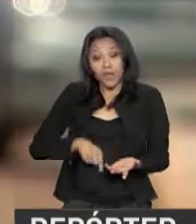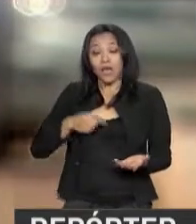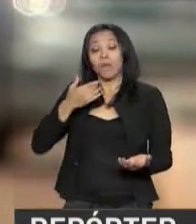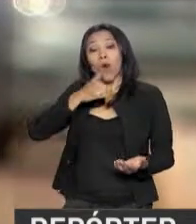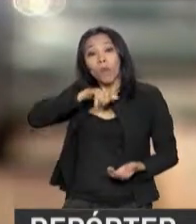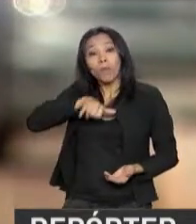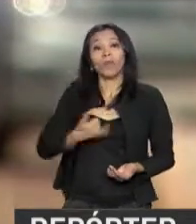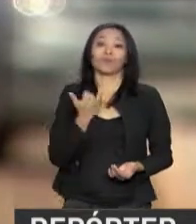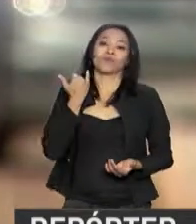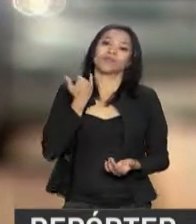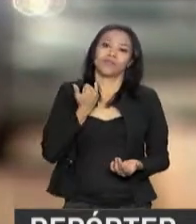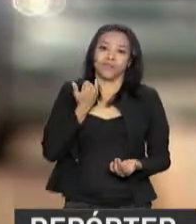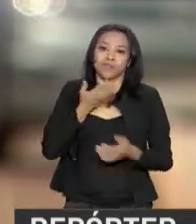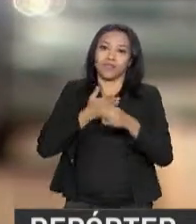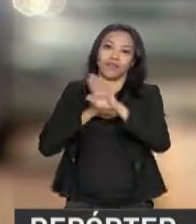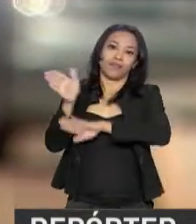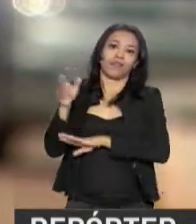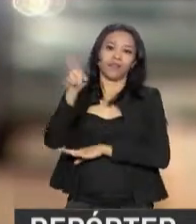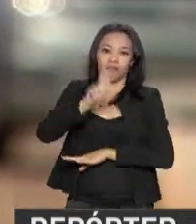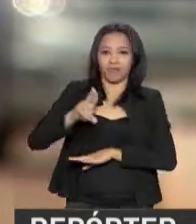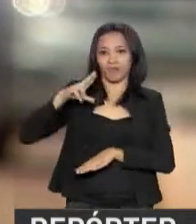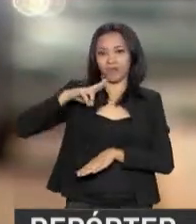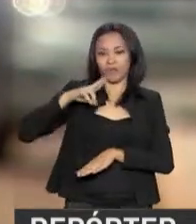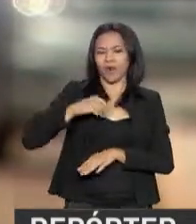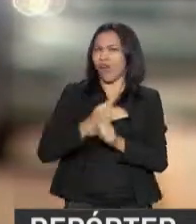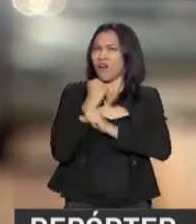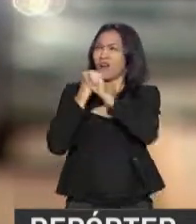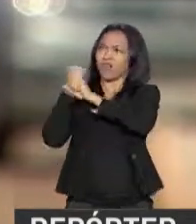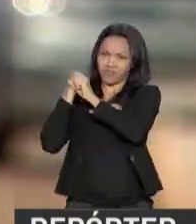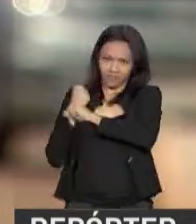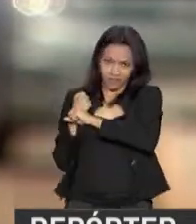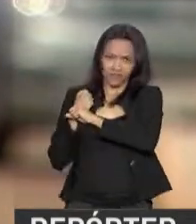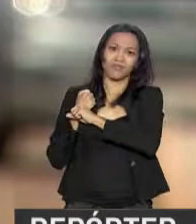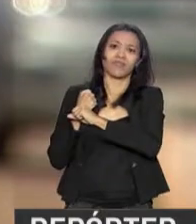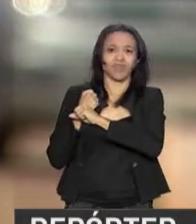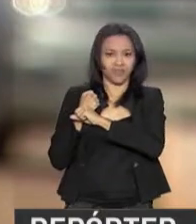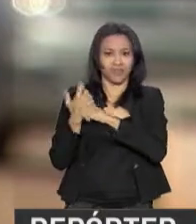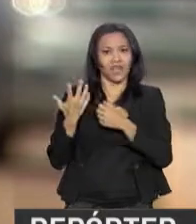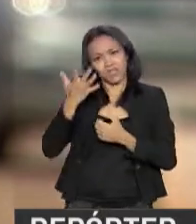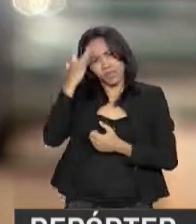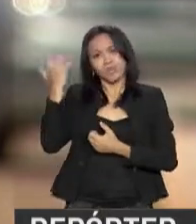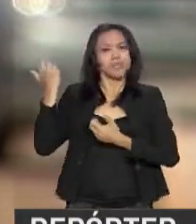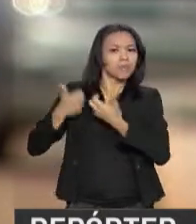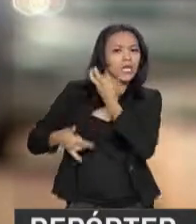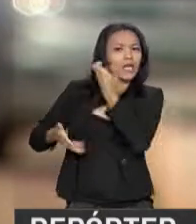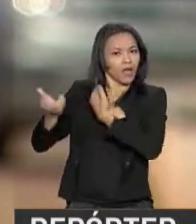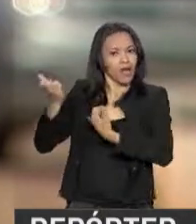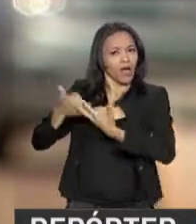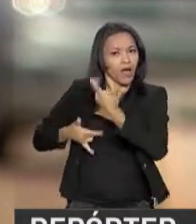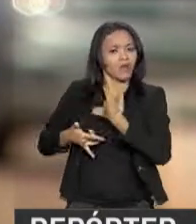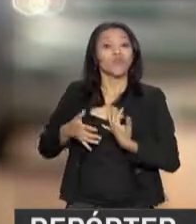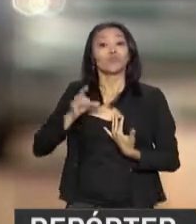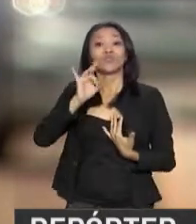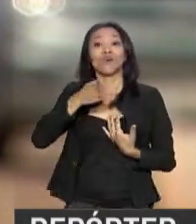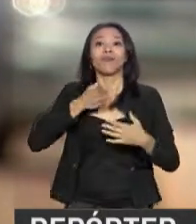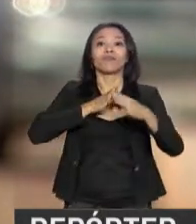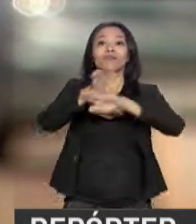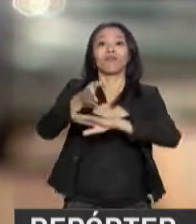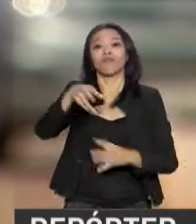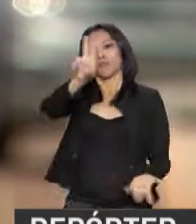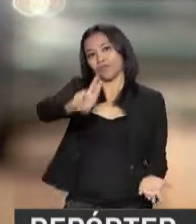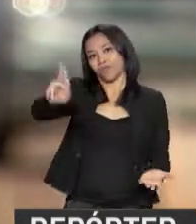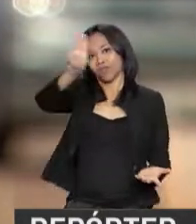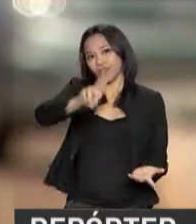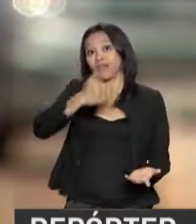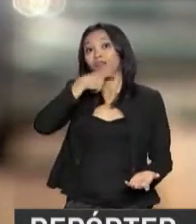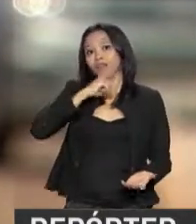como uma oportunidade. Há anos atrás, como dizia nossas histórias dos pessoas mais velhos que citam, só ingressava em faculdade